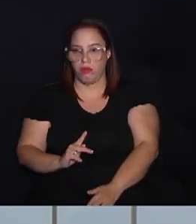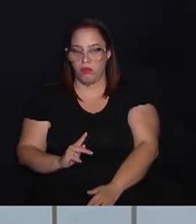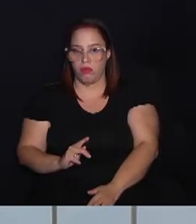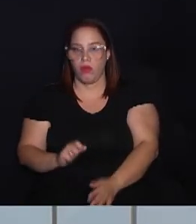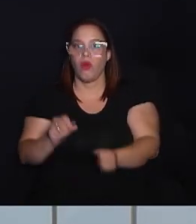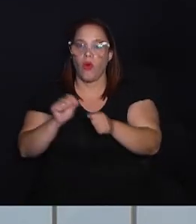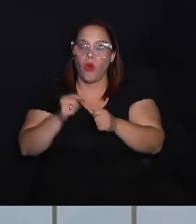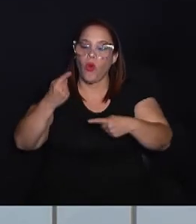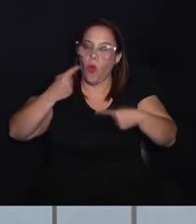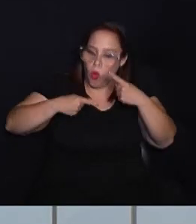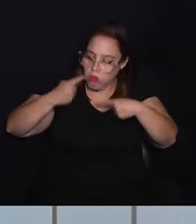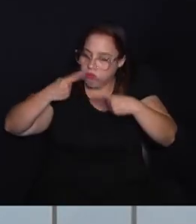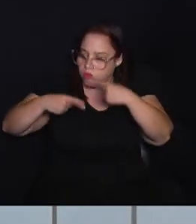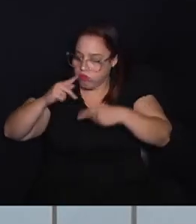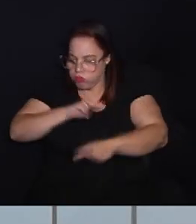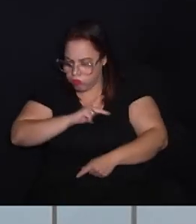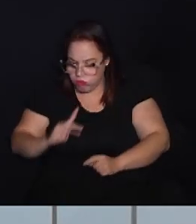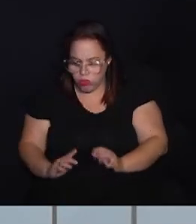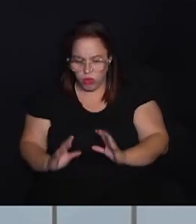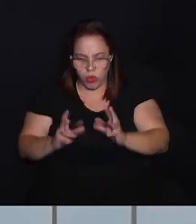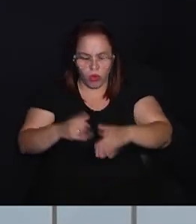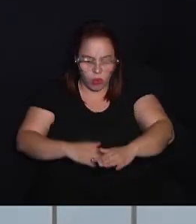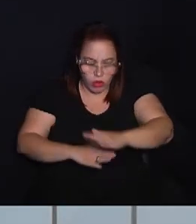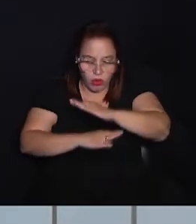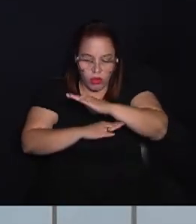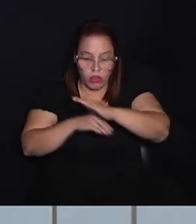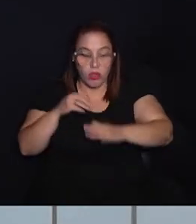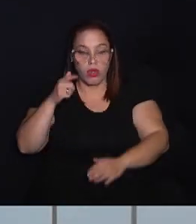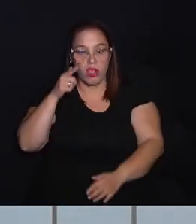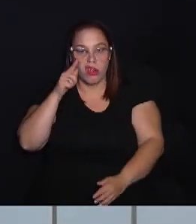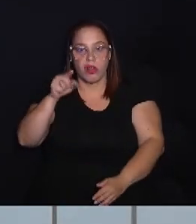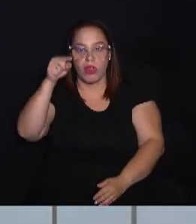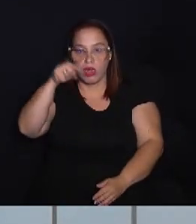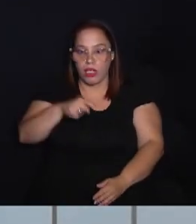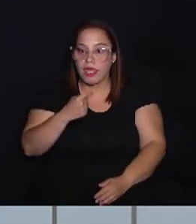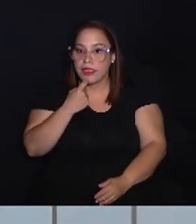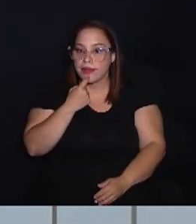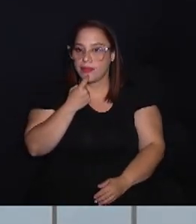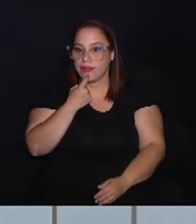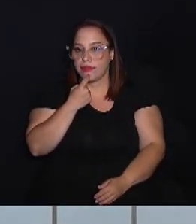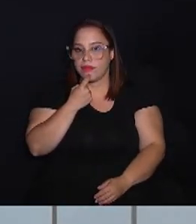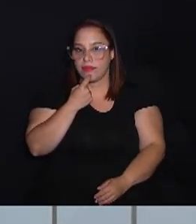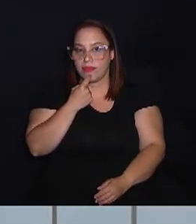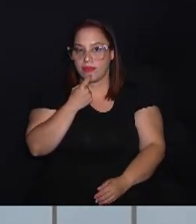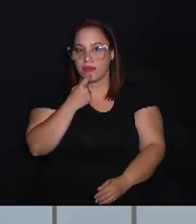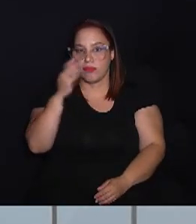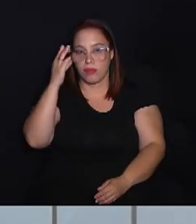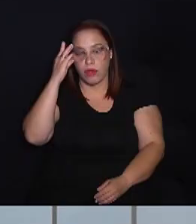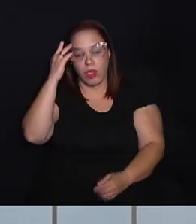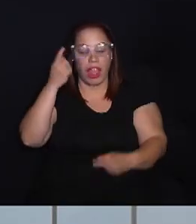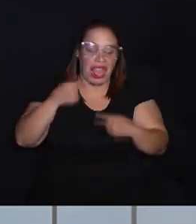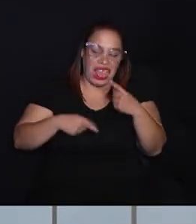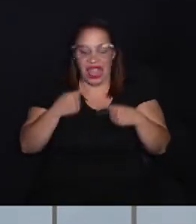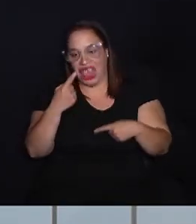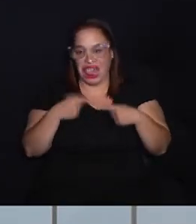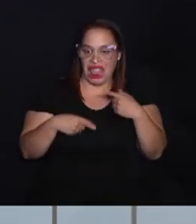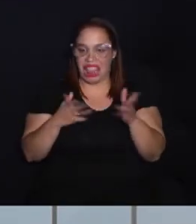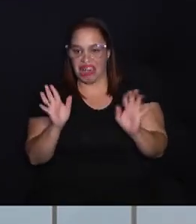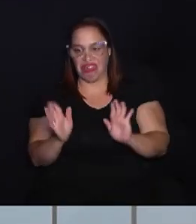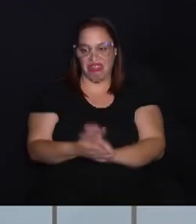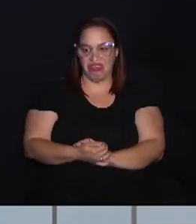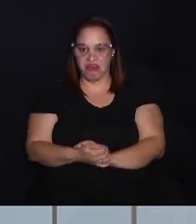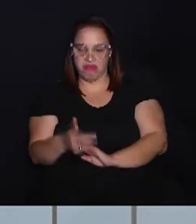A universalização, assim, o acesso universal garante que todo cidadão tenha direito a isso. Então a Prefeitura de Campinas tem